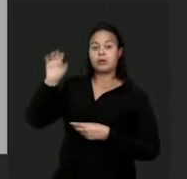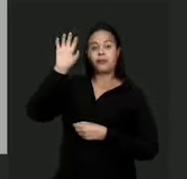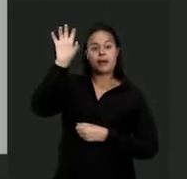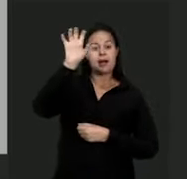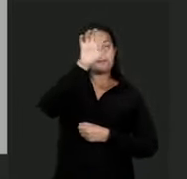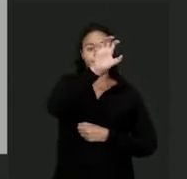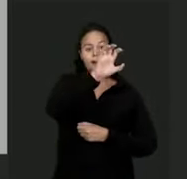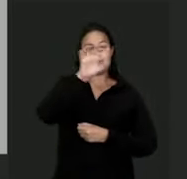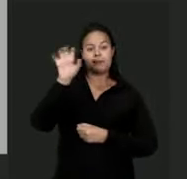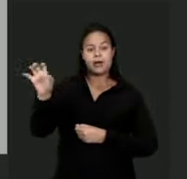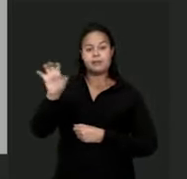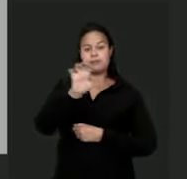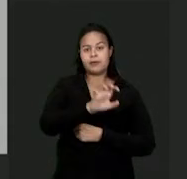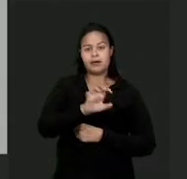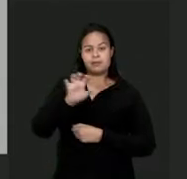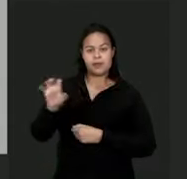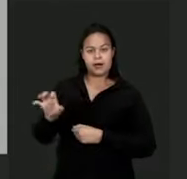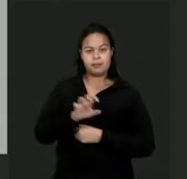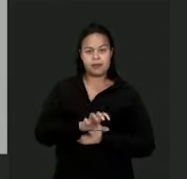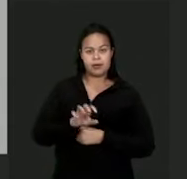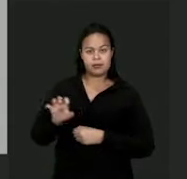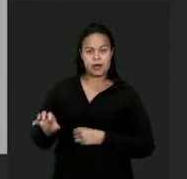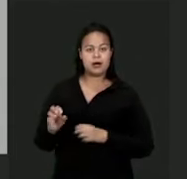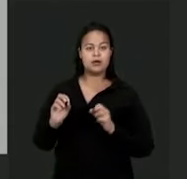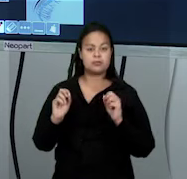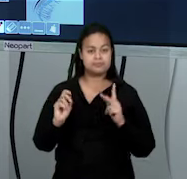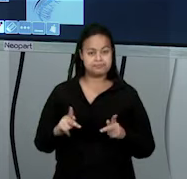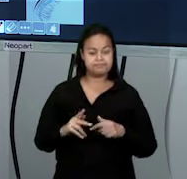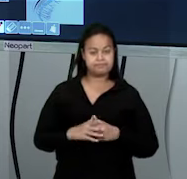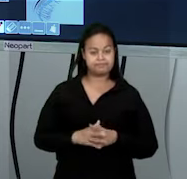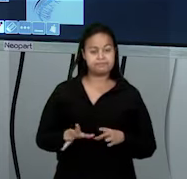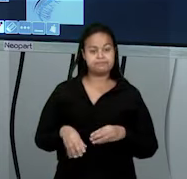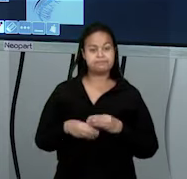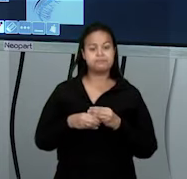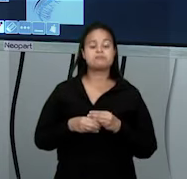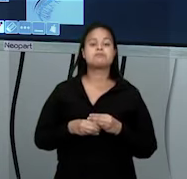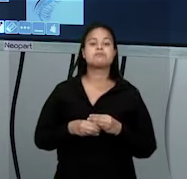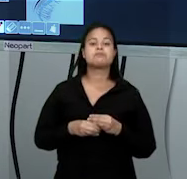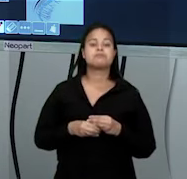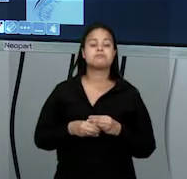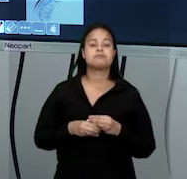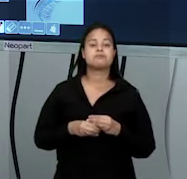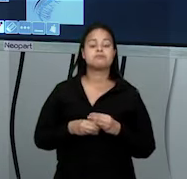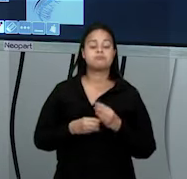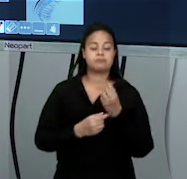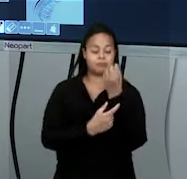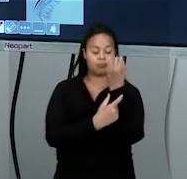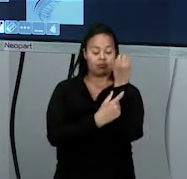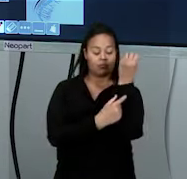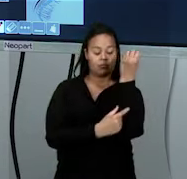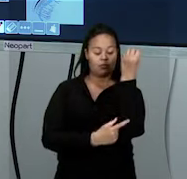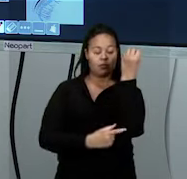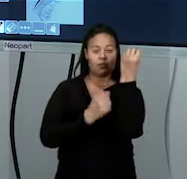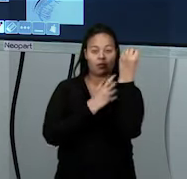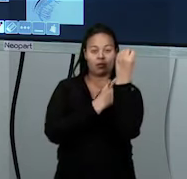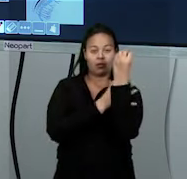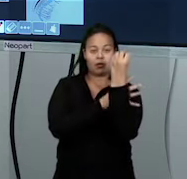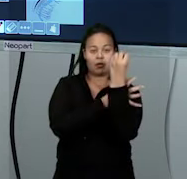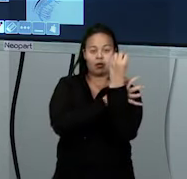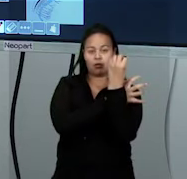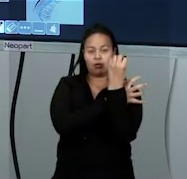T e B, ok? Então, resumidamente, medula óssea está presente